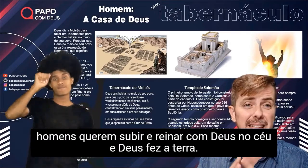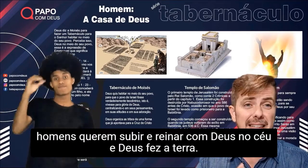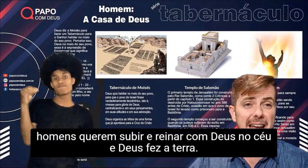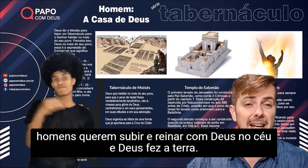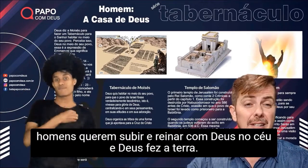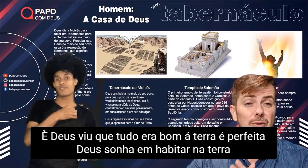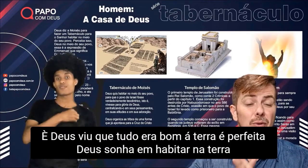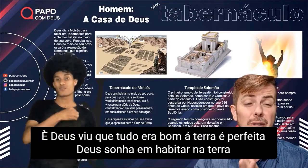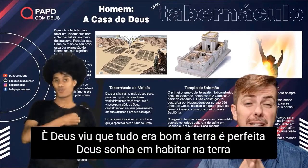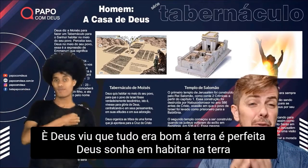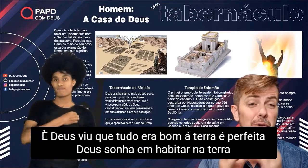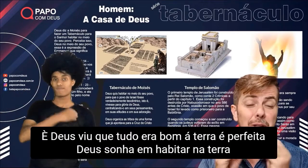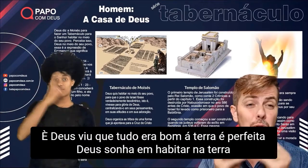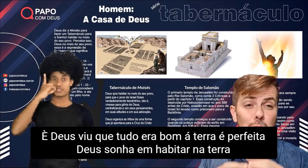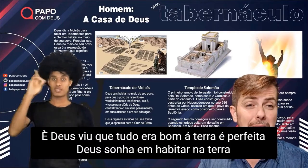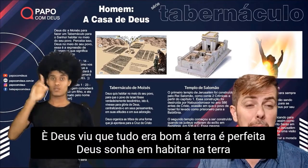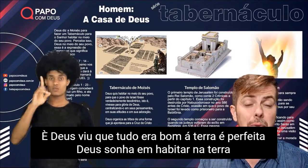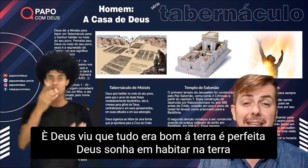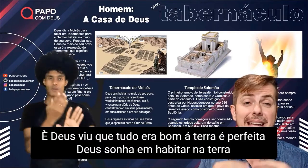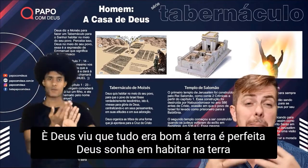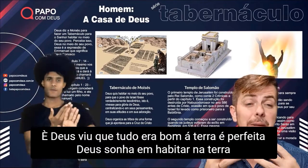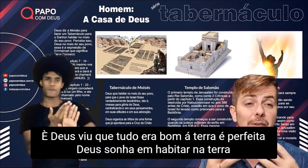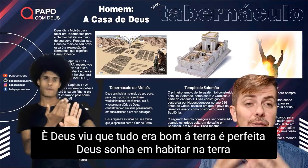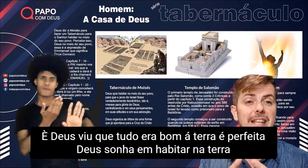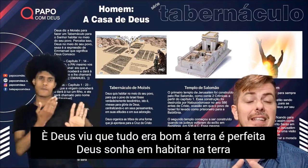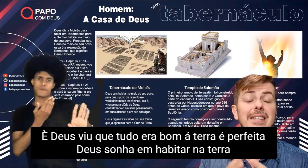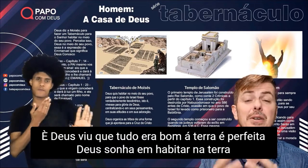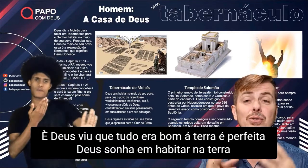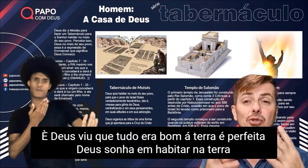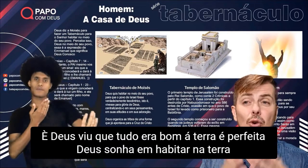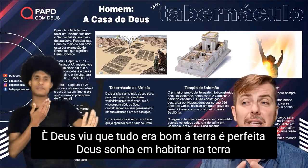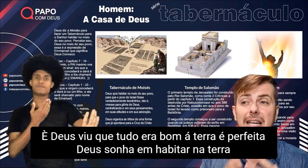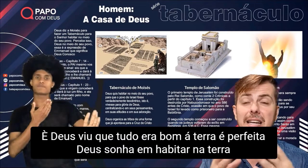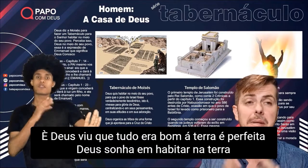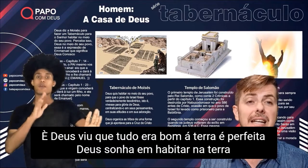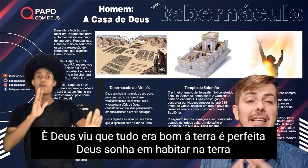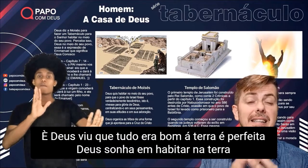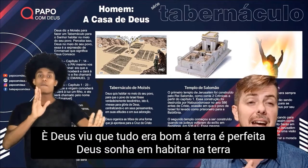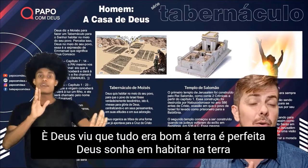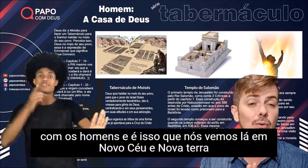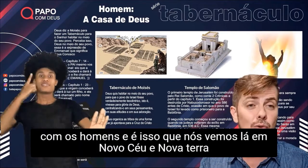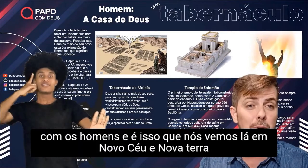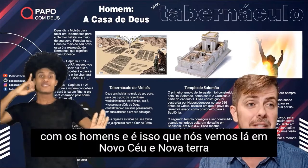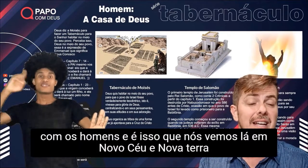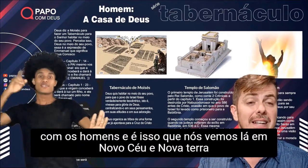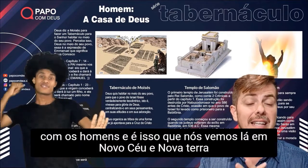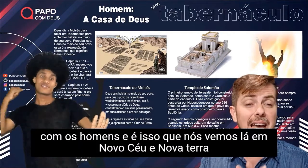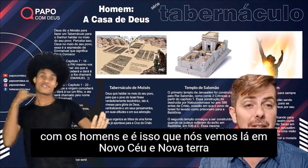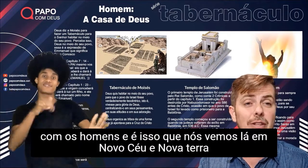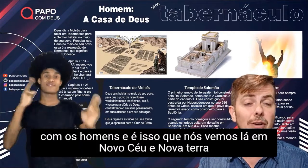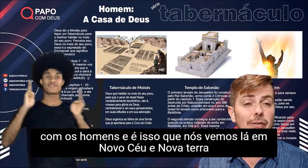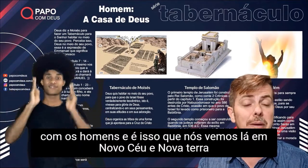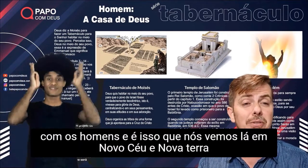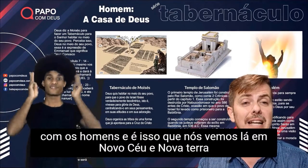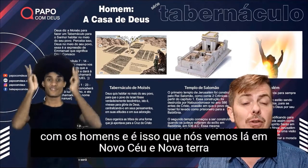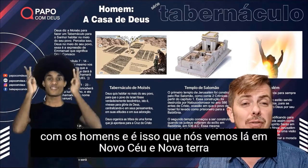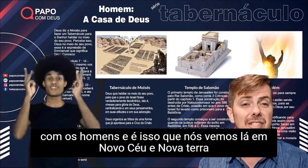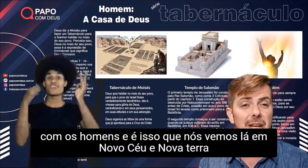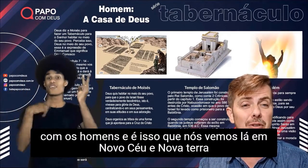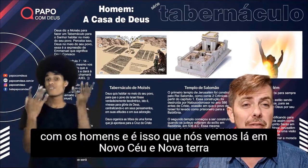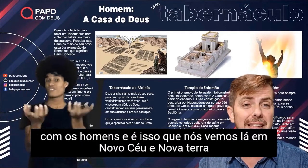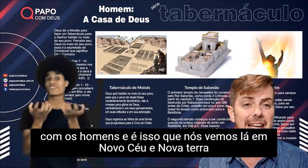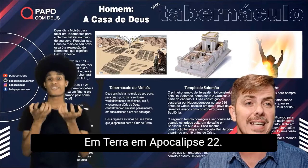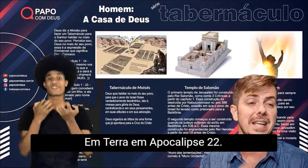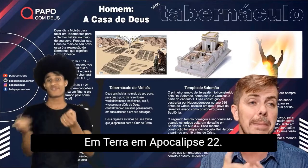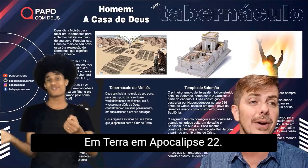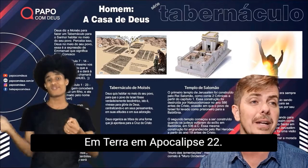Deus fez a terra e Deus viu que tudo era bom, a terra é perfeita. Deus sonha em habitar na terra com os homens. E é isso que nós vemos lá em Novos